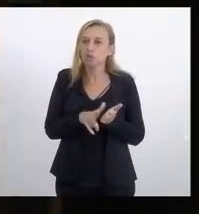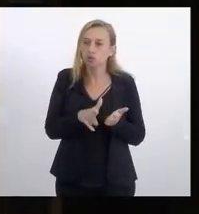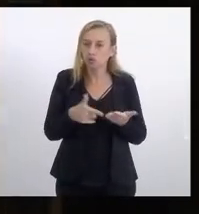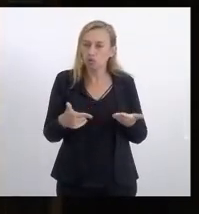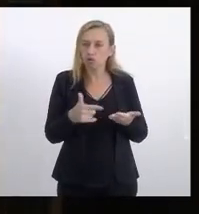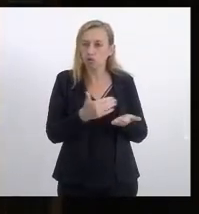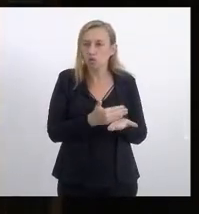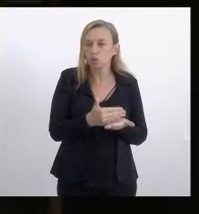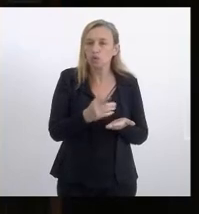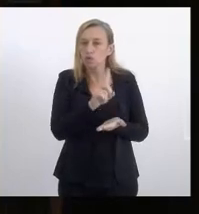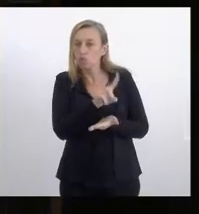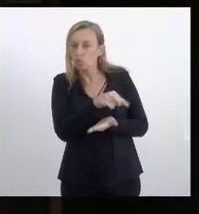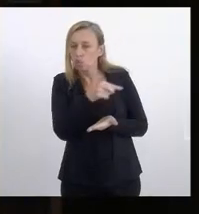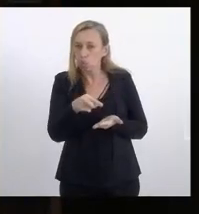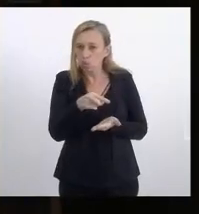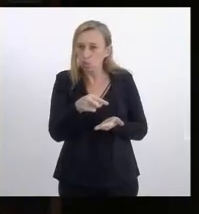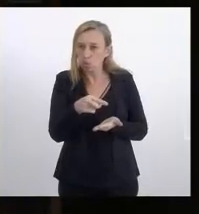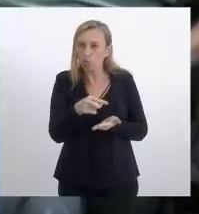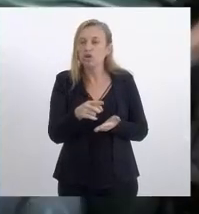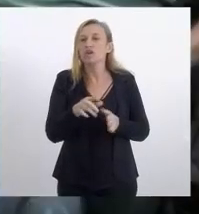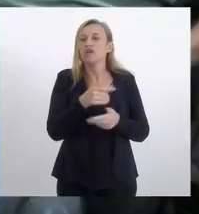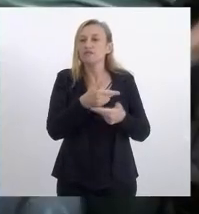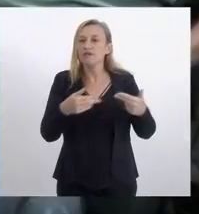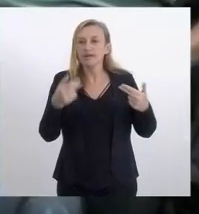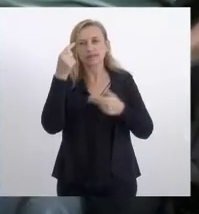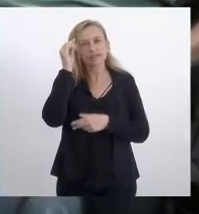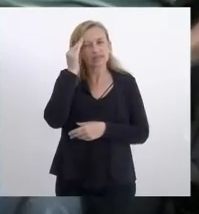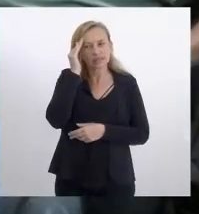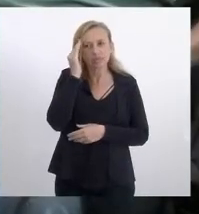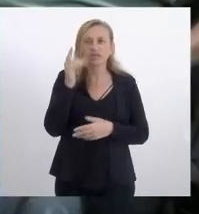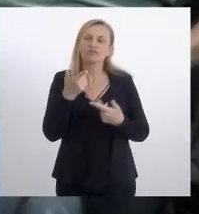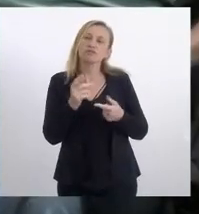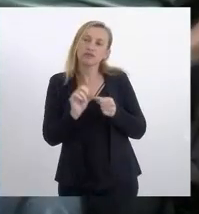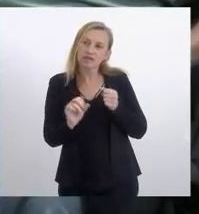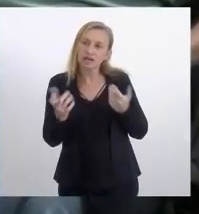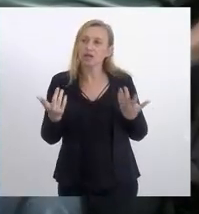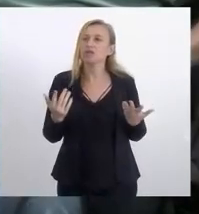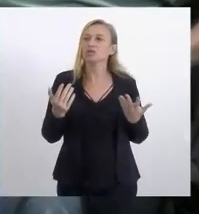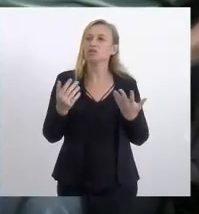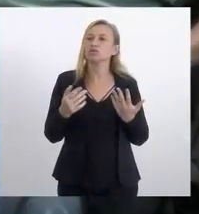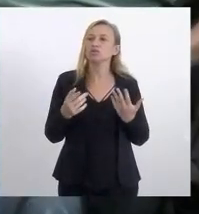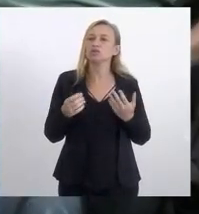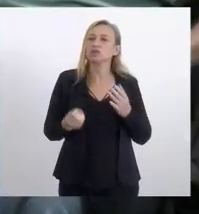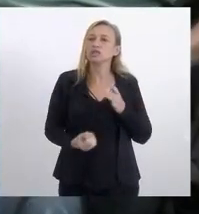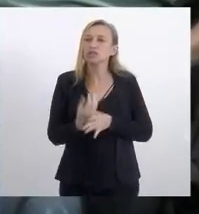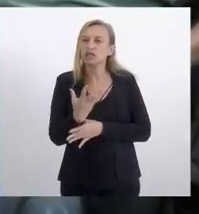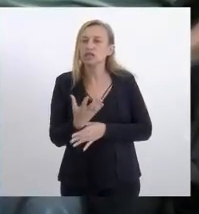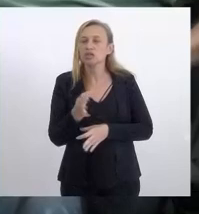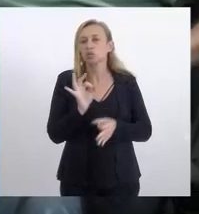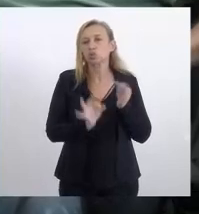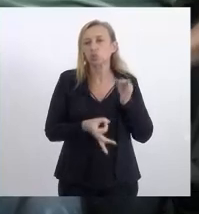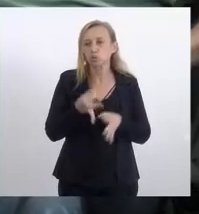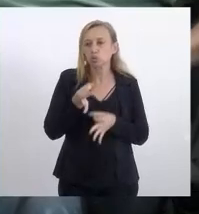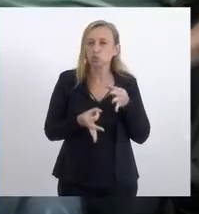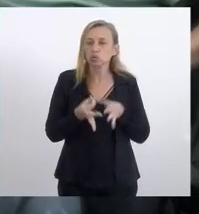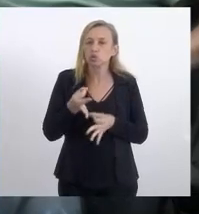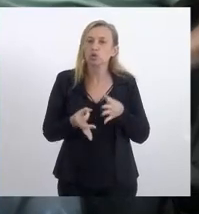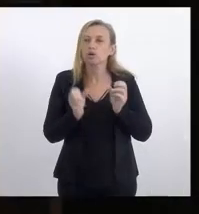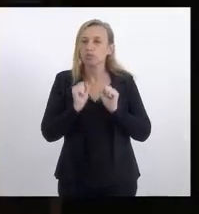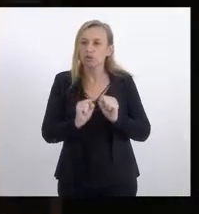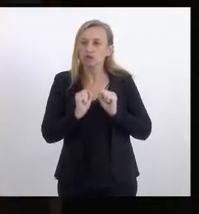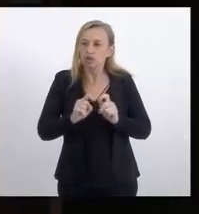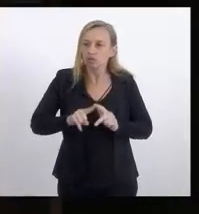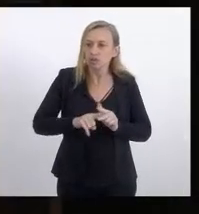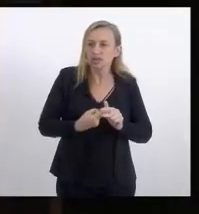foi cortada essa rubrika diversos entendimentos foram feitos foram foram construídos parecer jurídico tal para